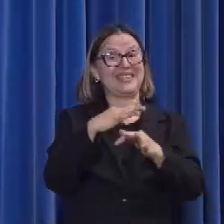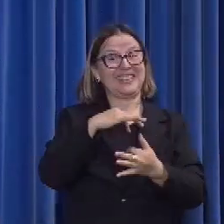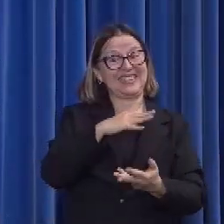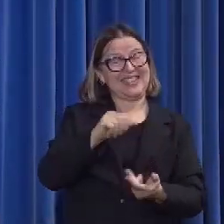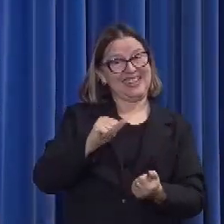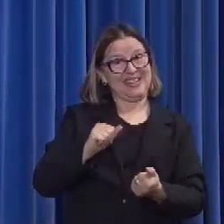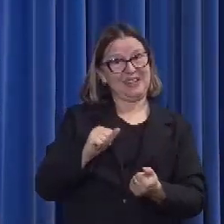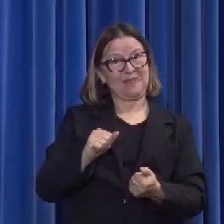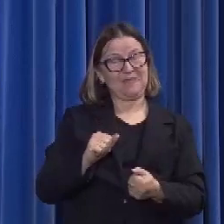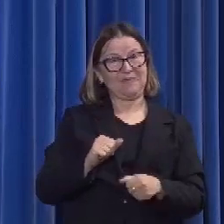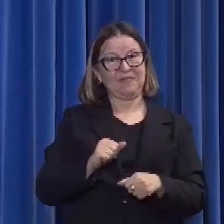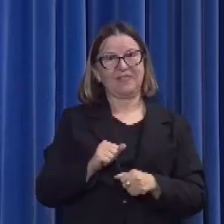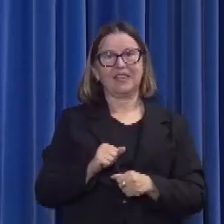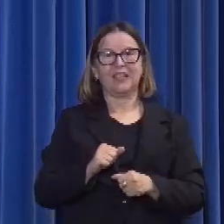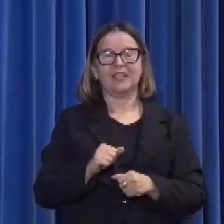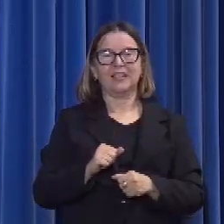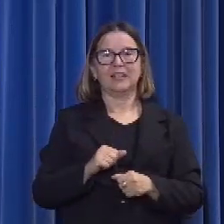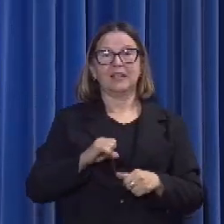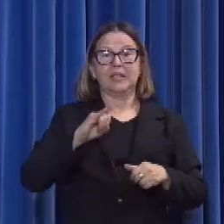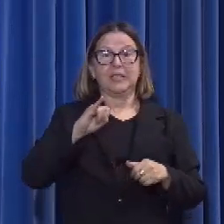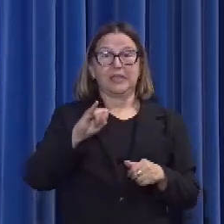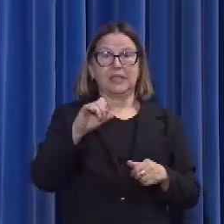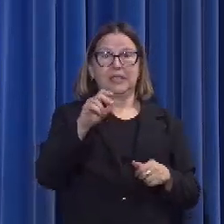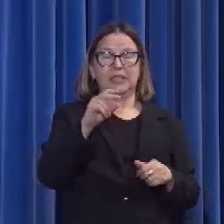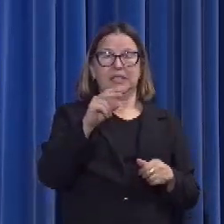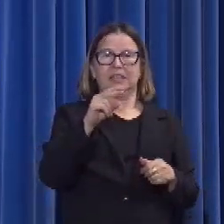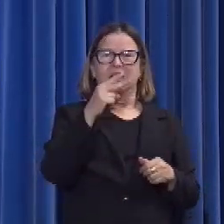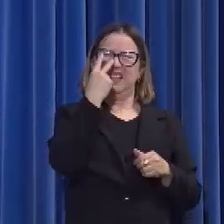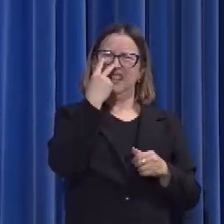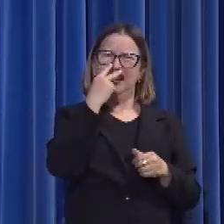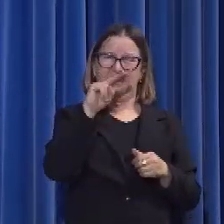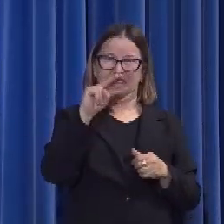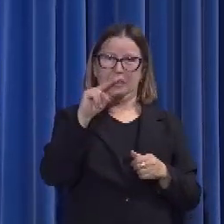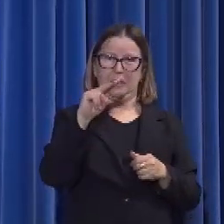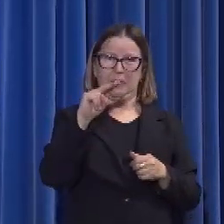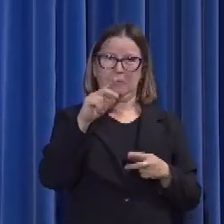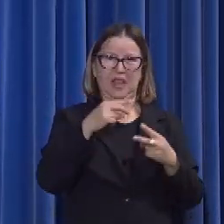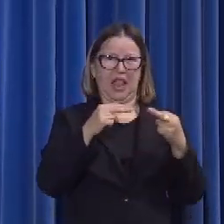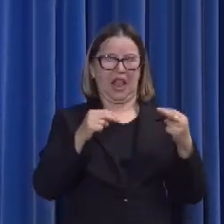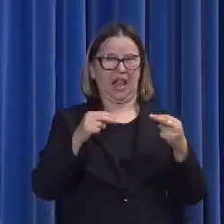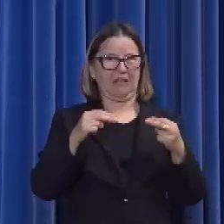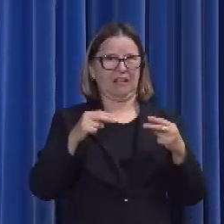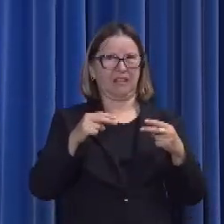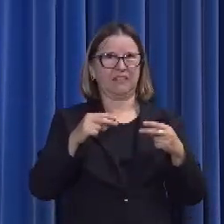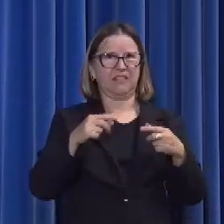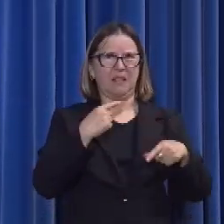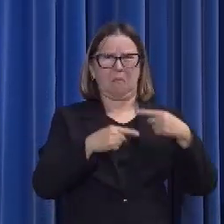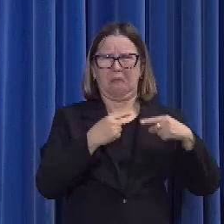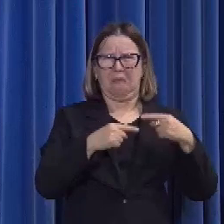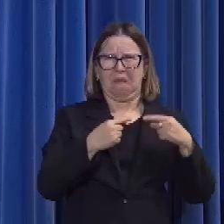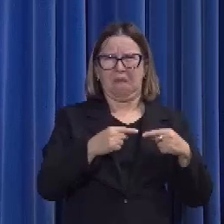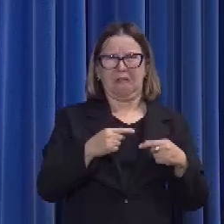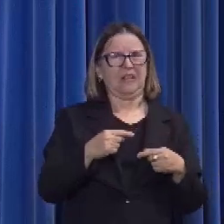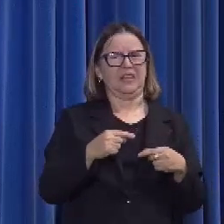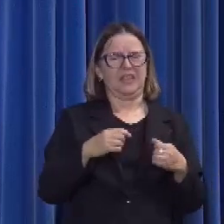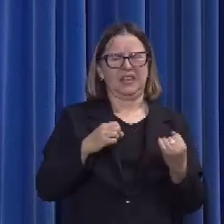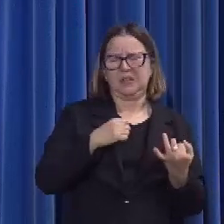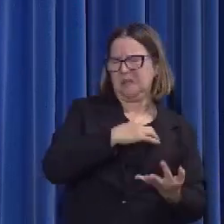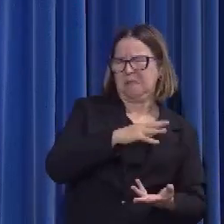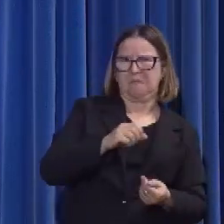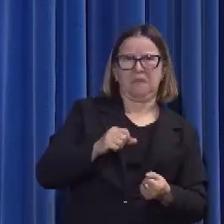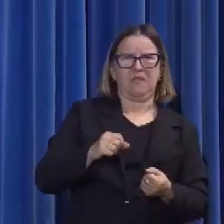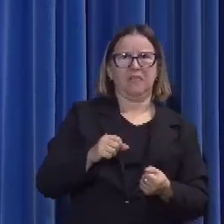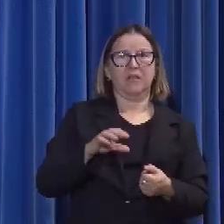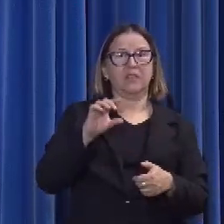nós olhamos para o cenário político do mundo, o cenário mundial, você vê só tragédia, só